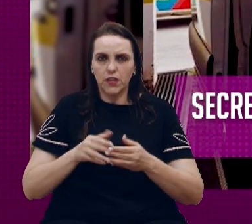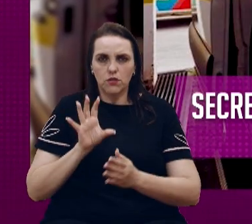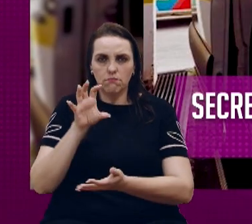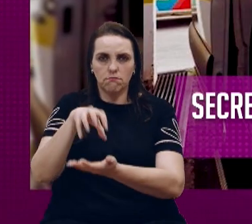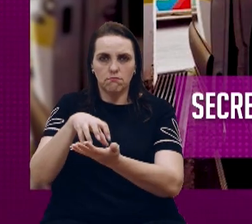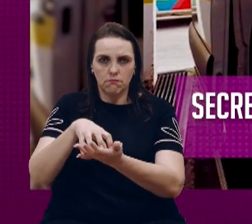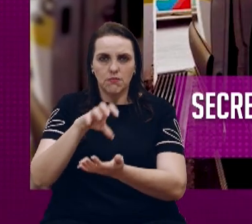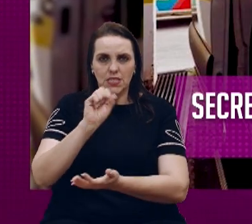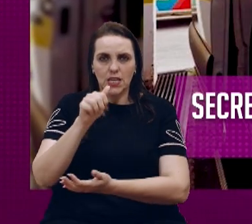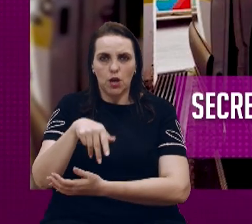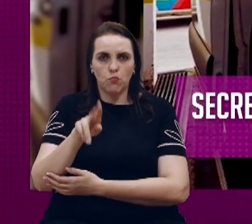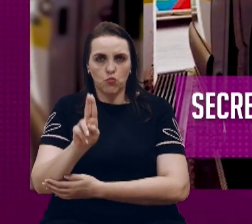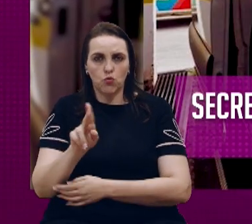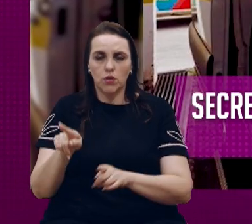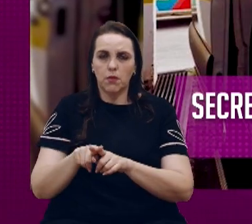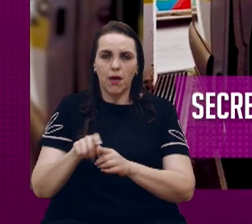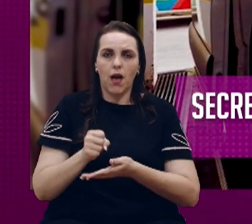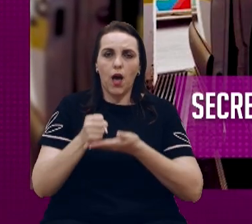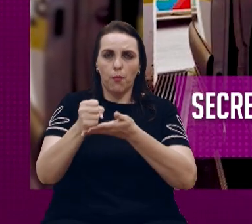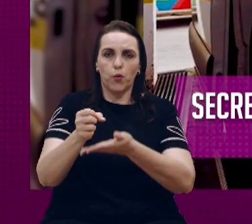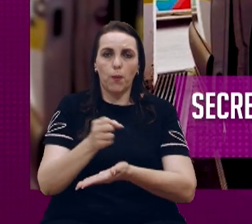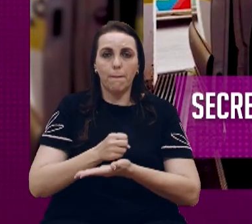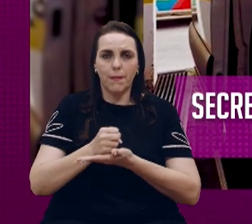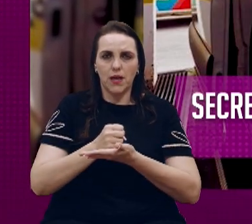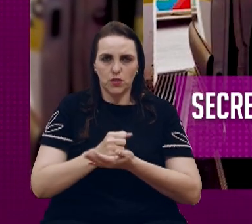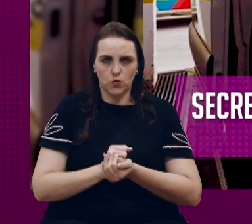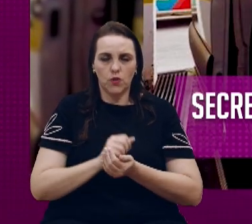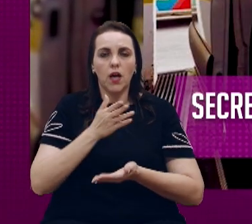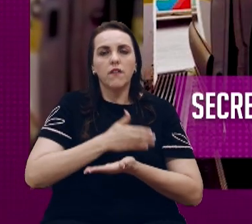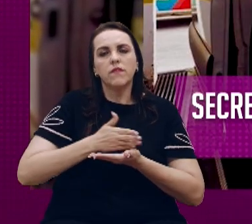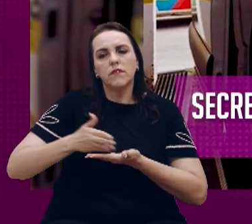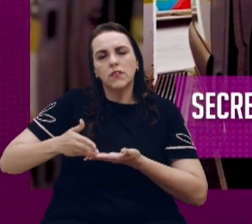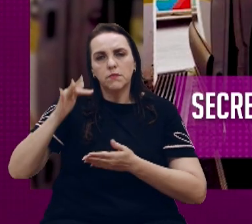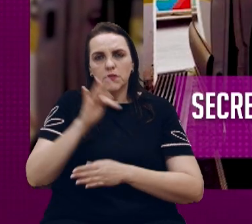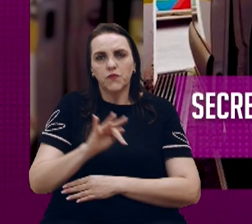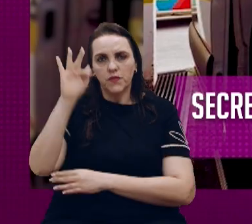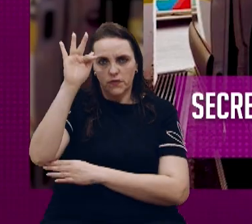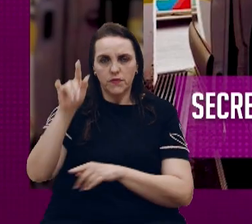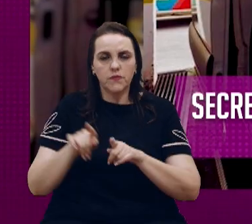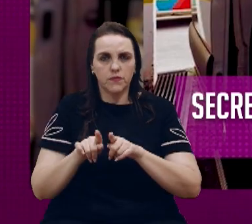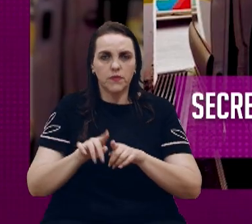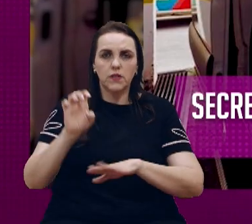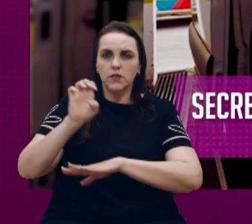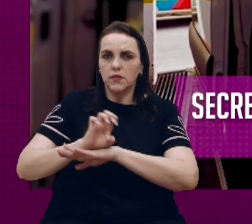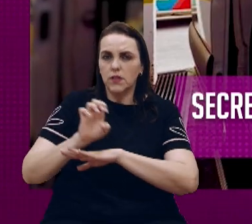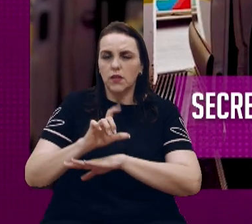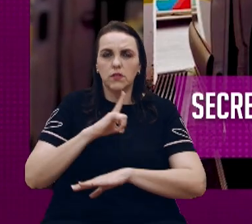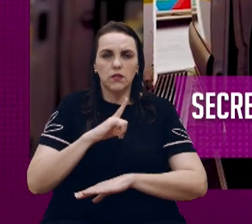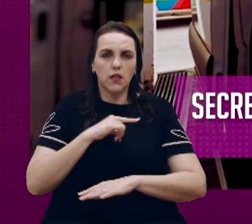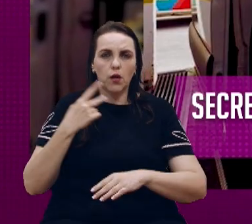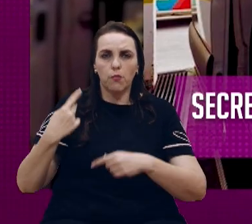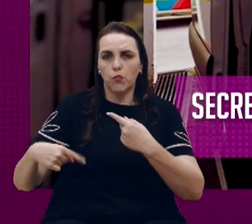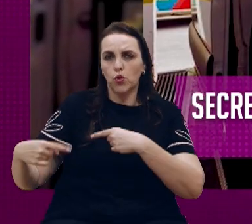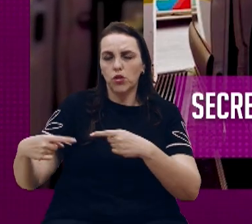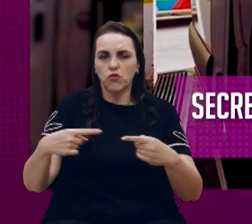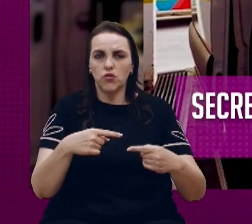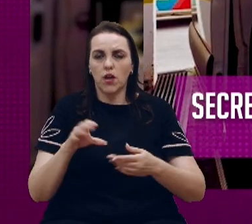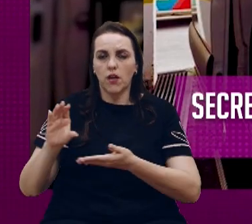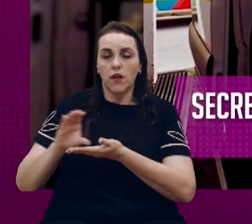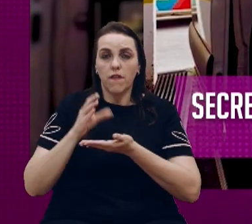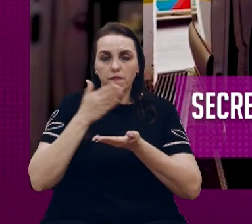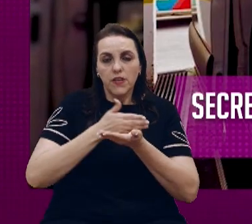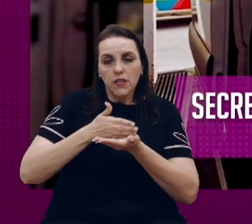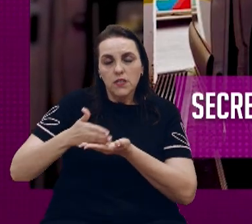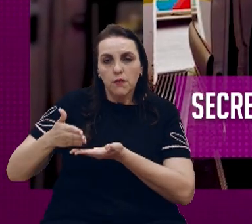relacionada à unidade de suporte básico. Além do financiamento federal, o Estado mantém política de confinanciamento das unidades